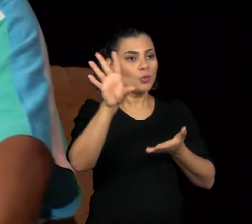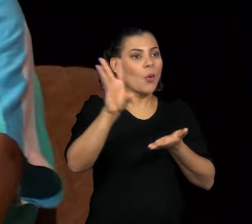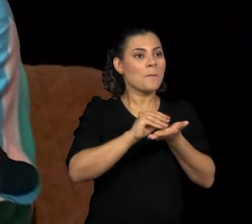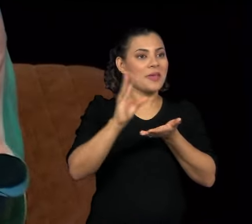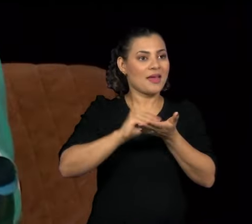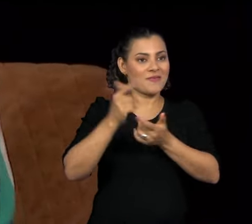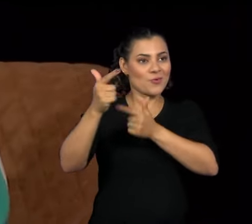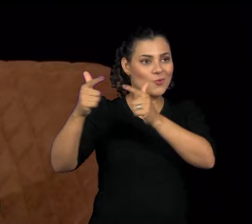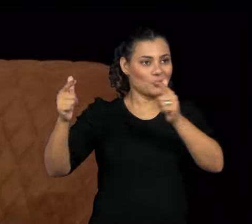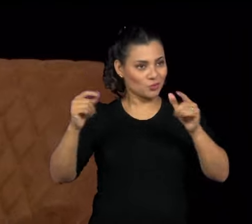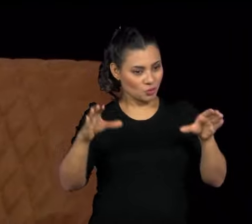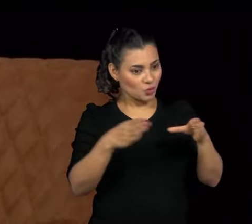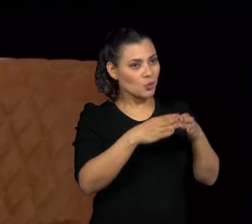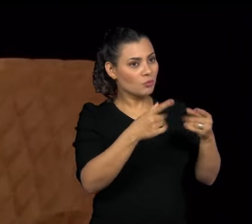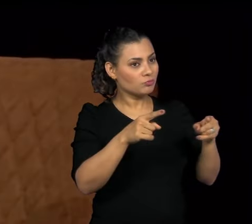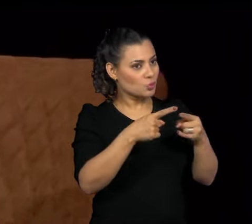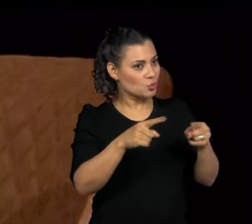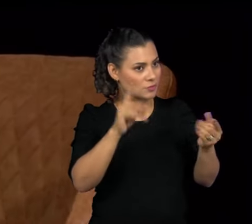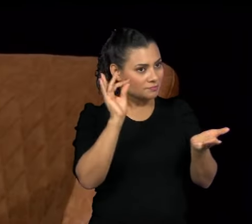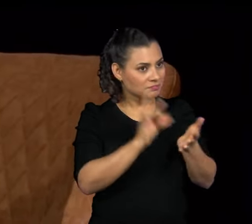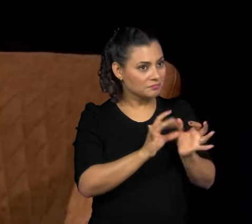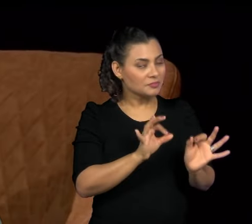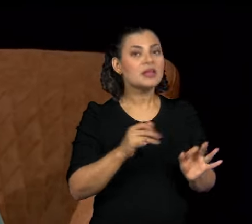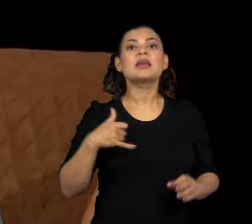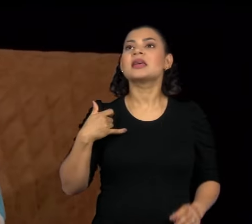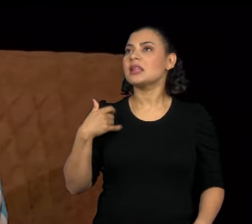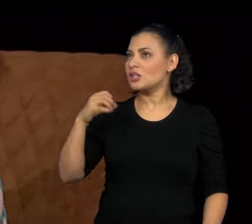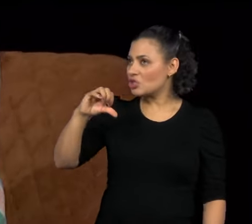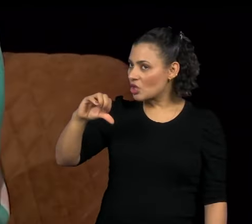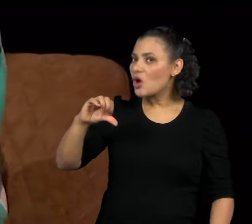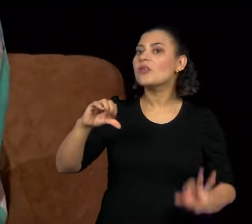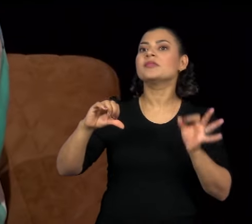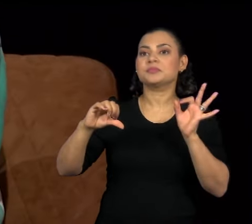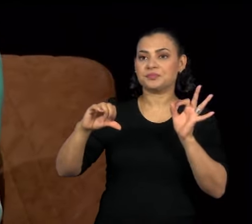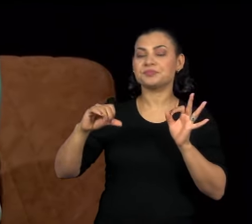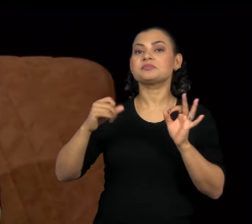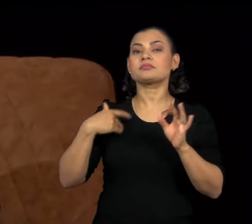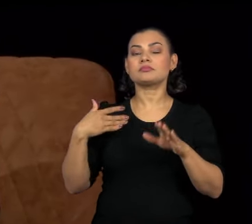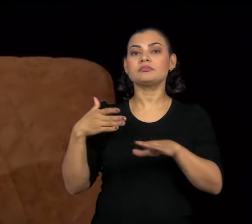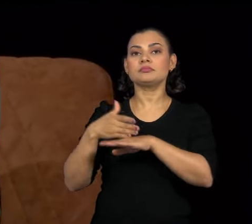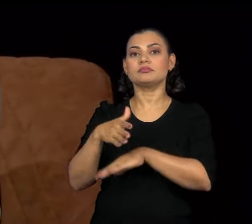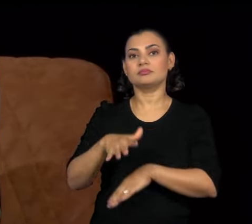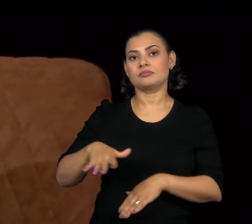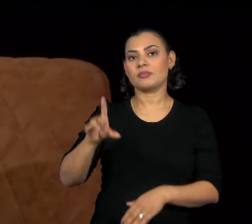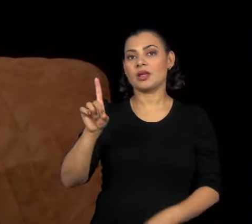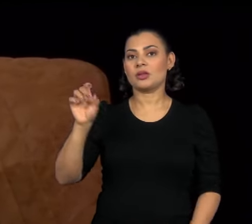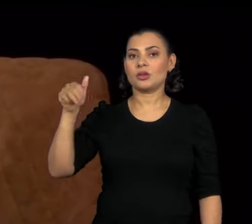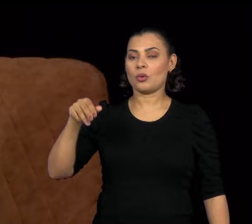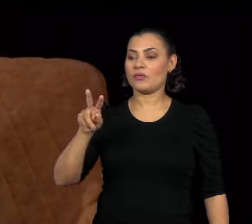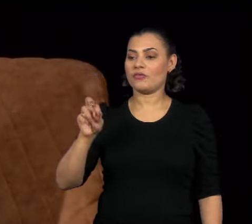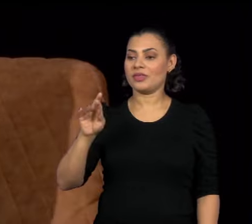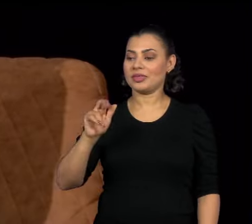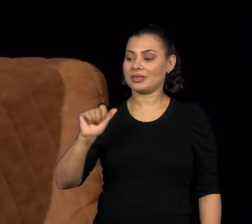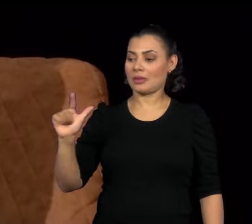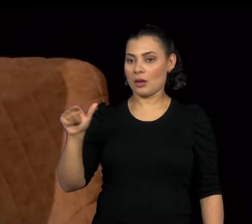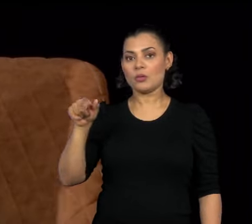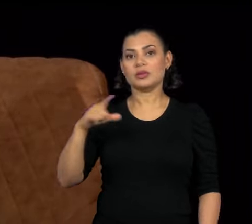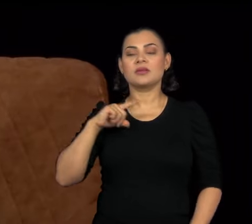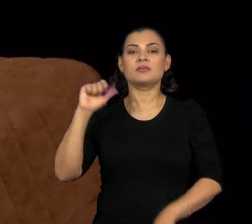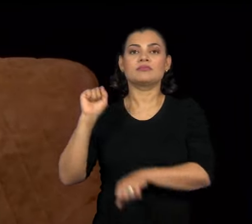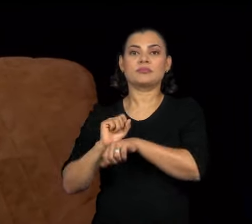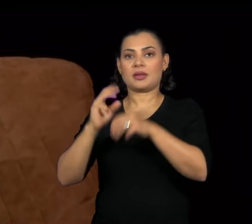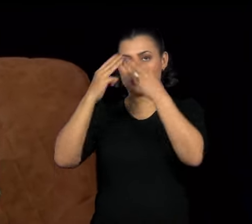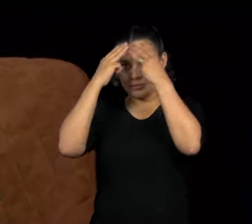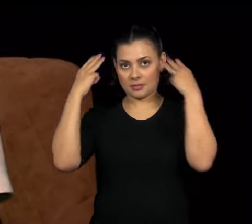sim, era. Com 9. Com 9. Eu estava uma vez no Colégio Técnico Dom Vital, teve uma pequena pausa do Colégio das